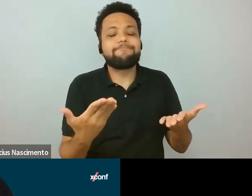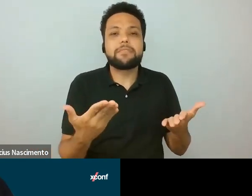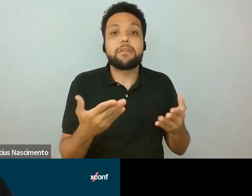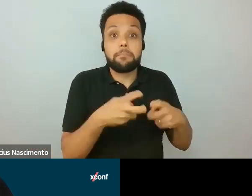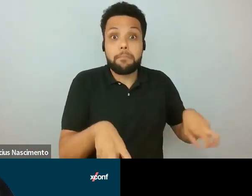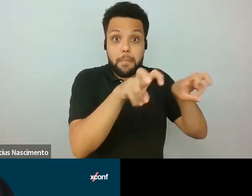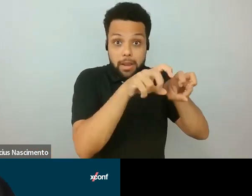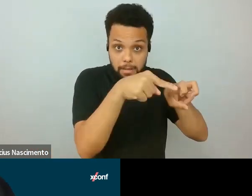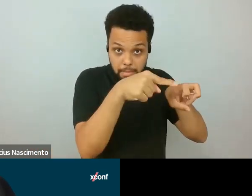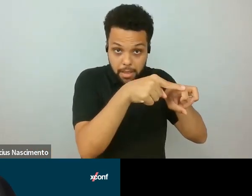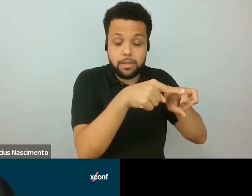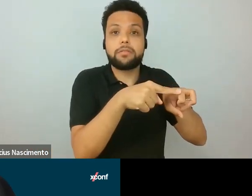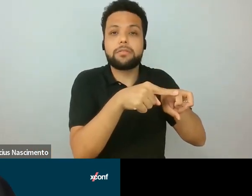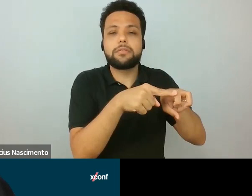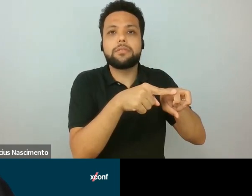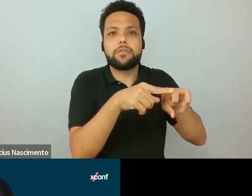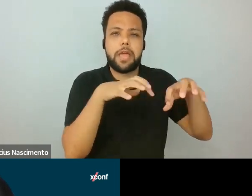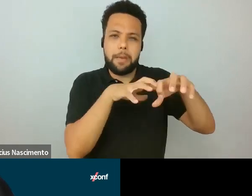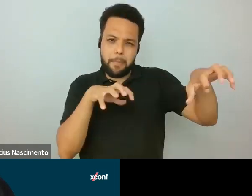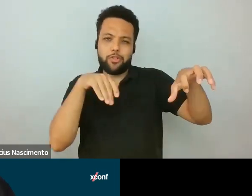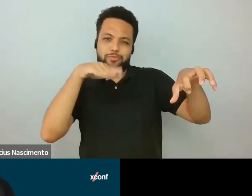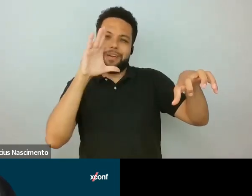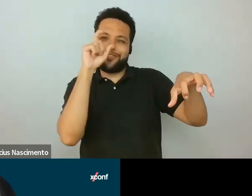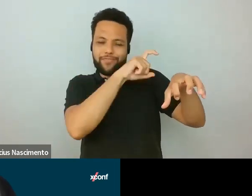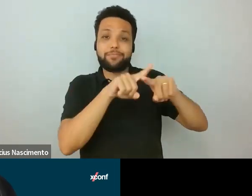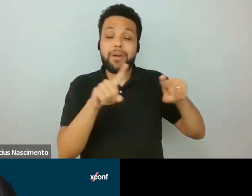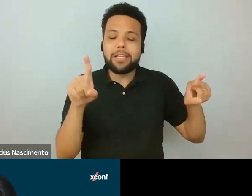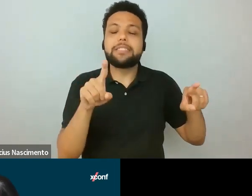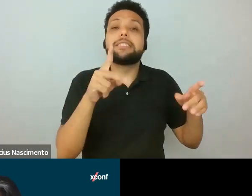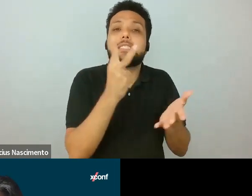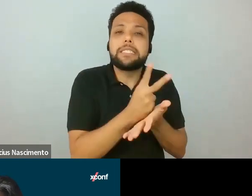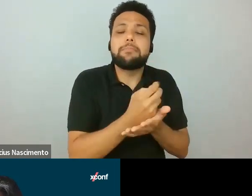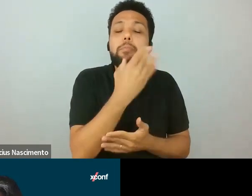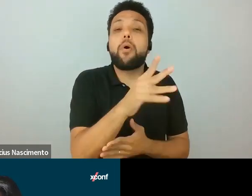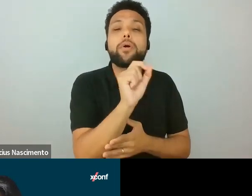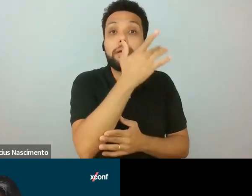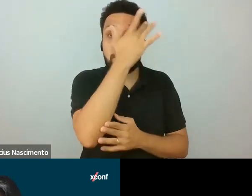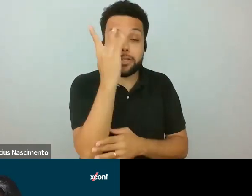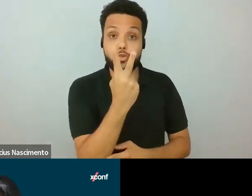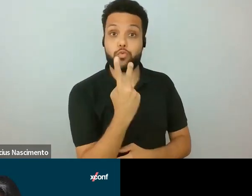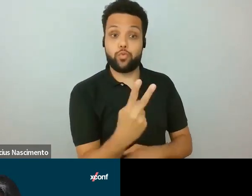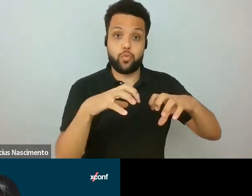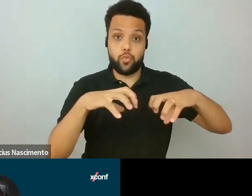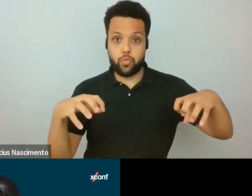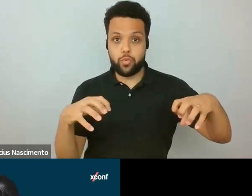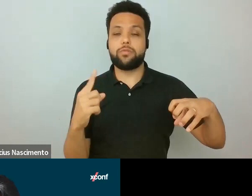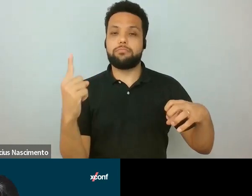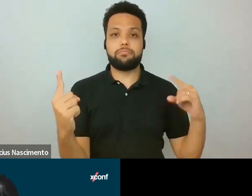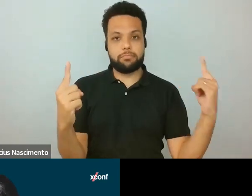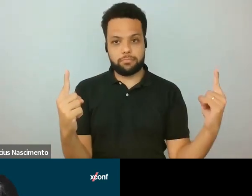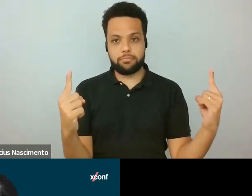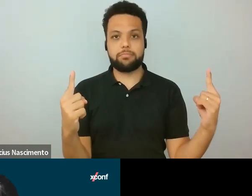pareamento, remoto é mais difícil, né? Mas é sempre bom que as duas pessoas elas tenham o setup